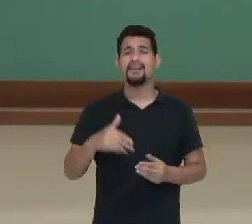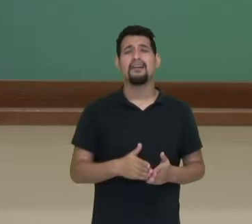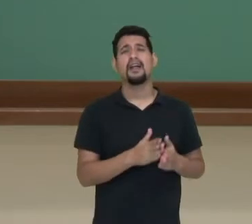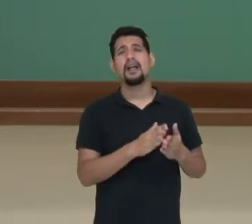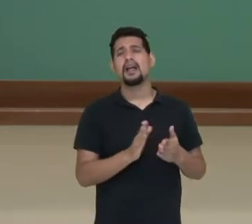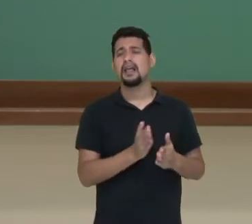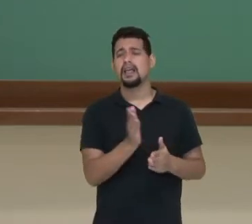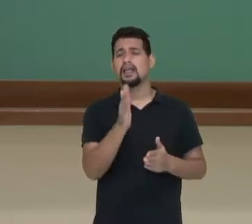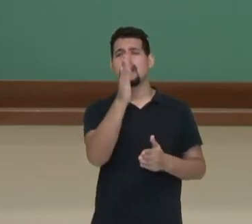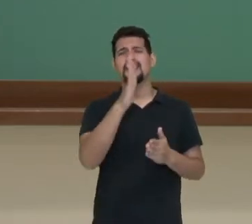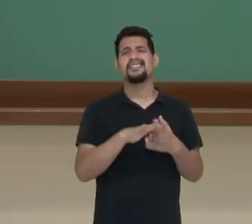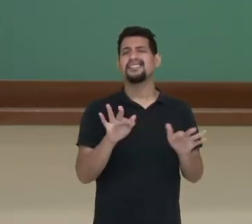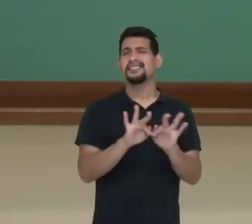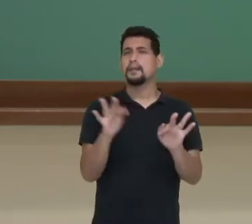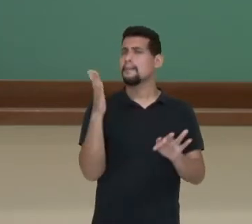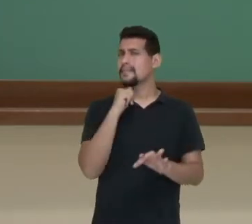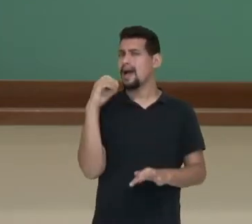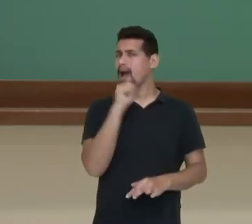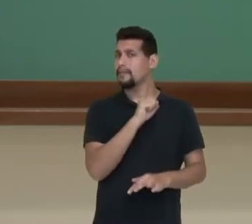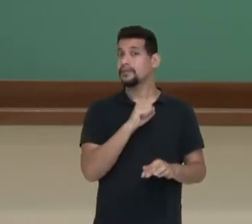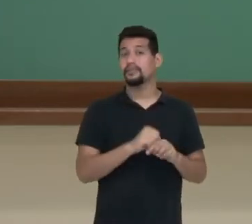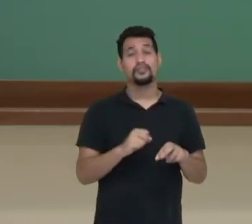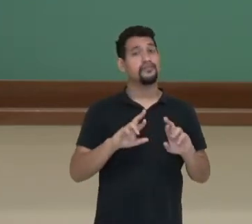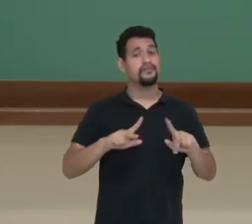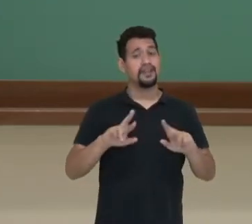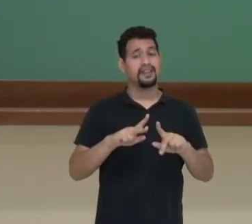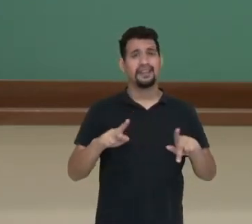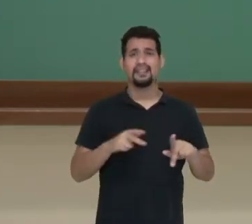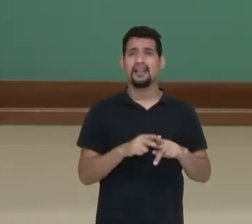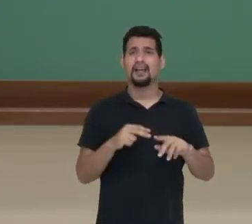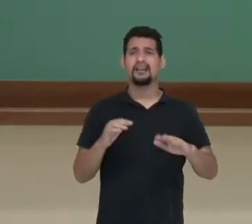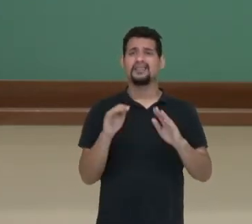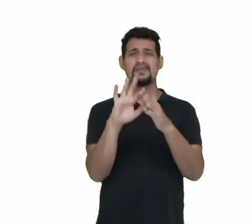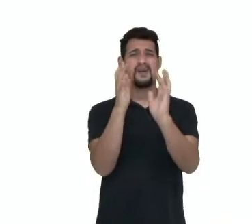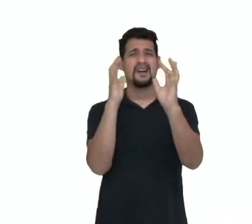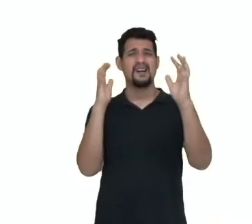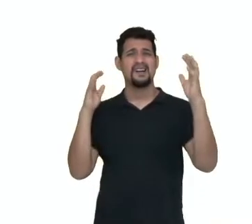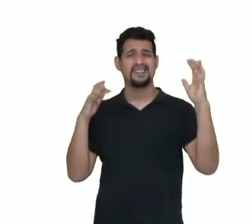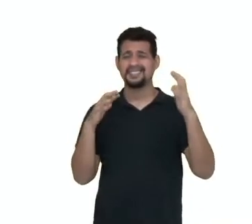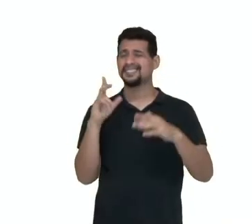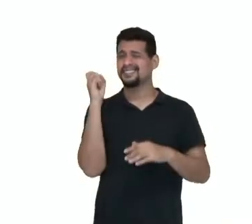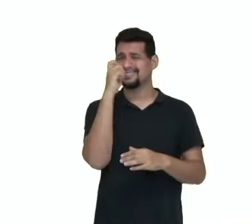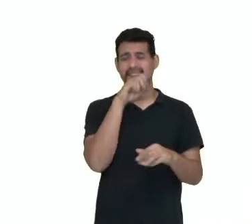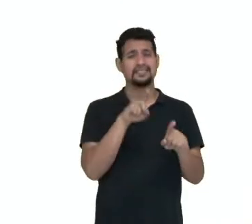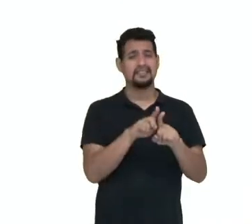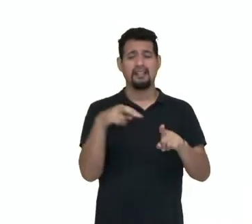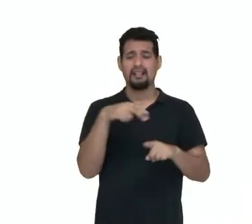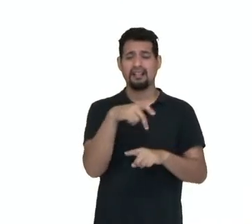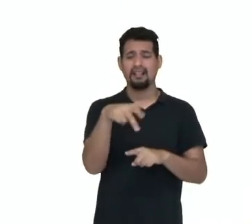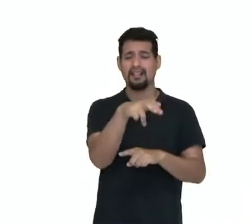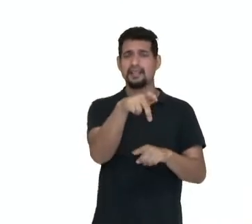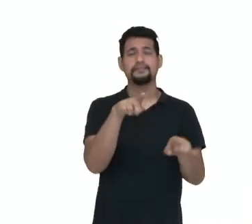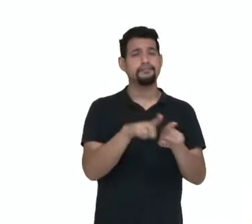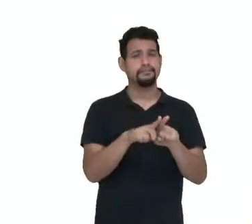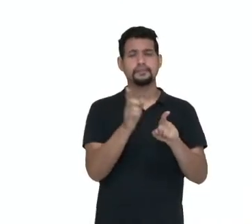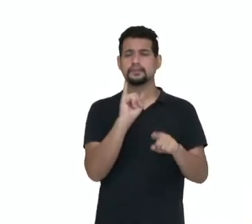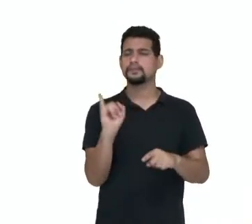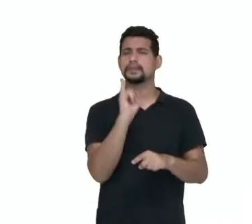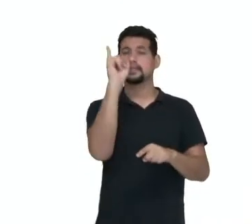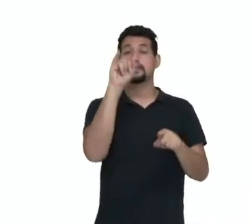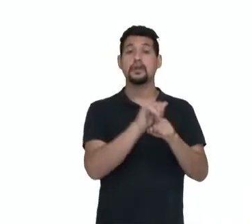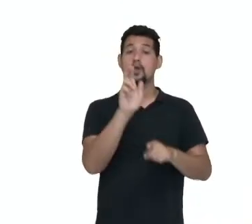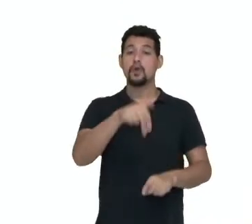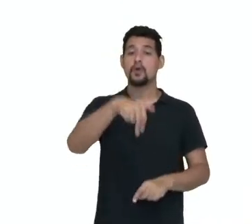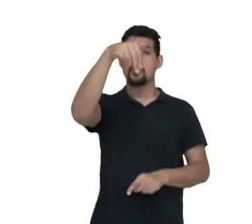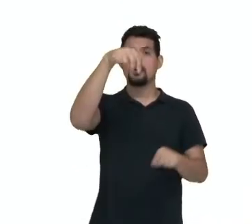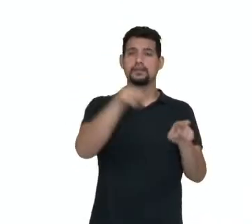mais simples do que pela terra. Então a Marinha era importantíssima para isso, foi de suma importância na anexação do Norte